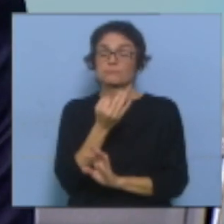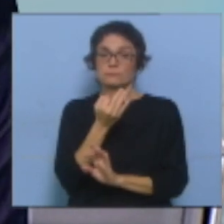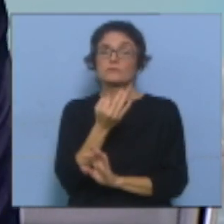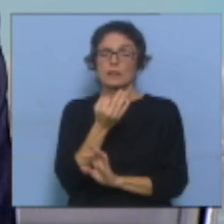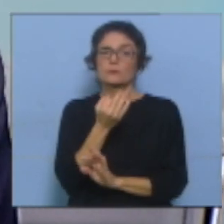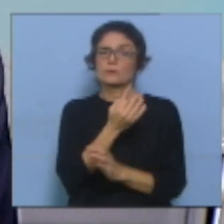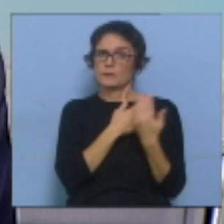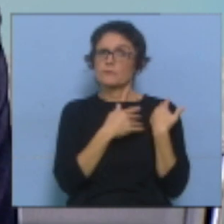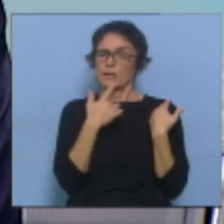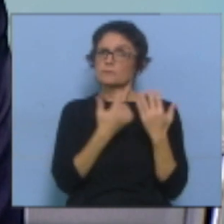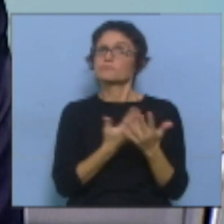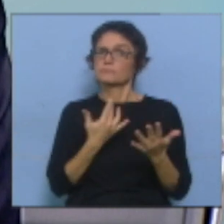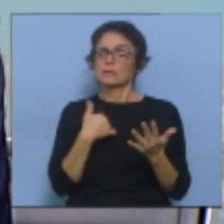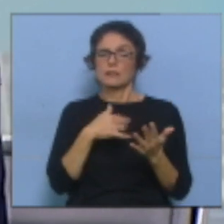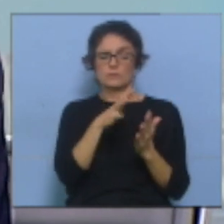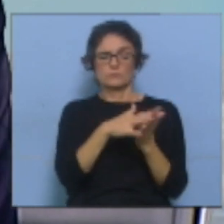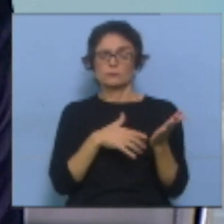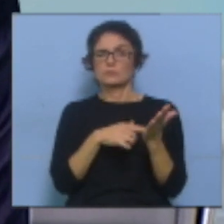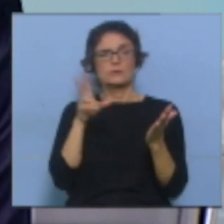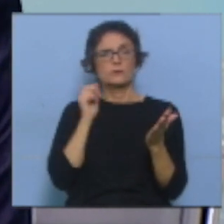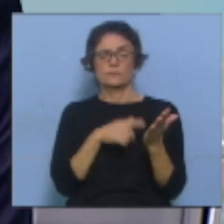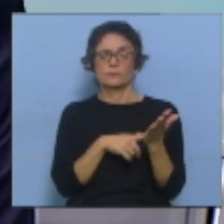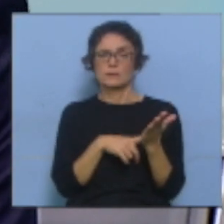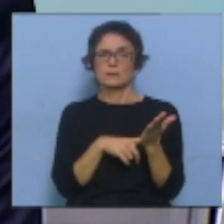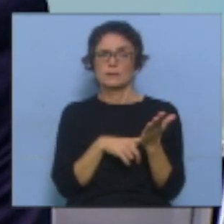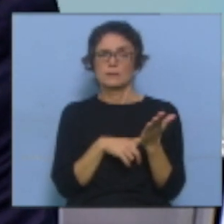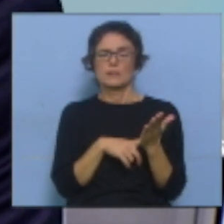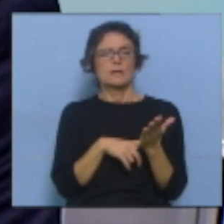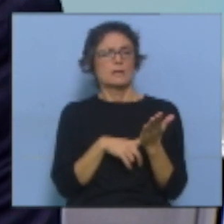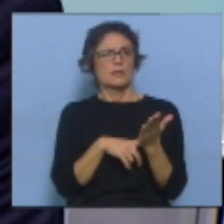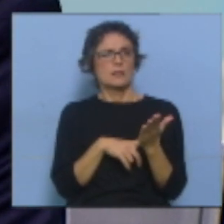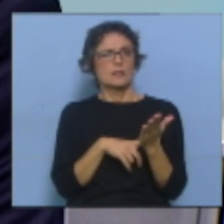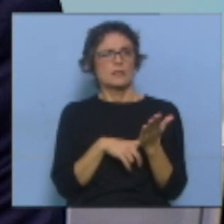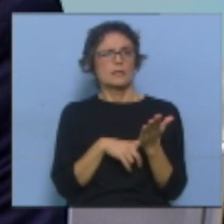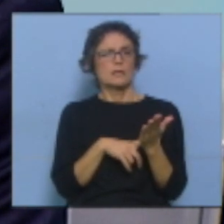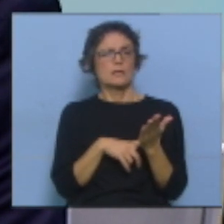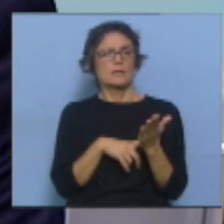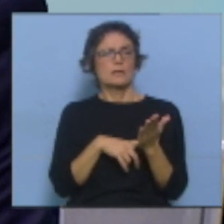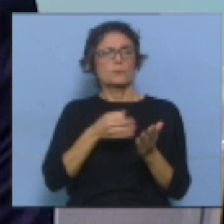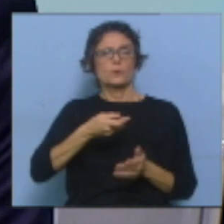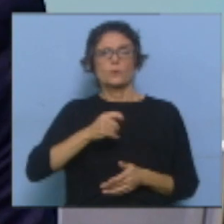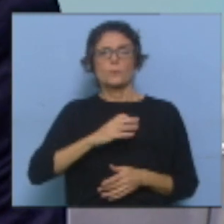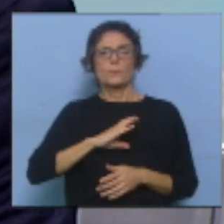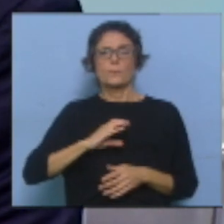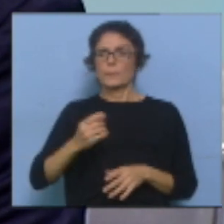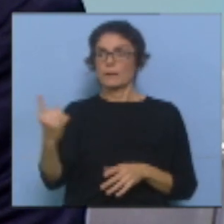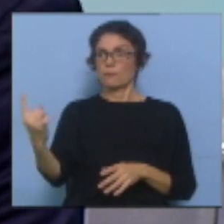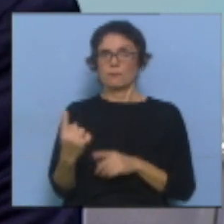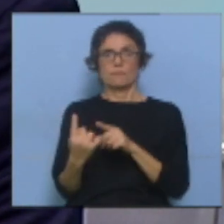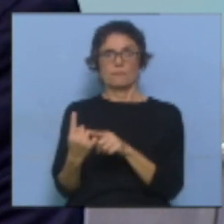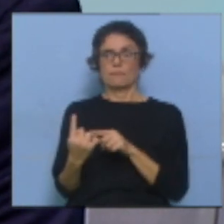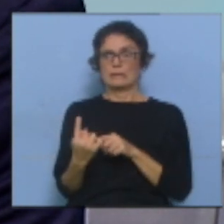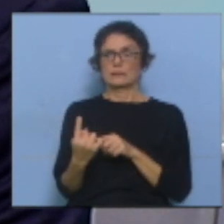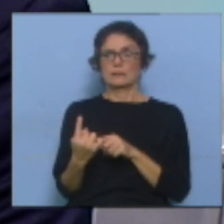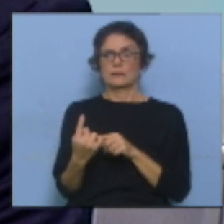estava a ouvir o texto e estava a pensar, de facto, quando o Pedro chegou ao pé de nós e disse que queria ir para o seminário,